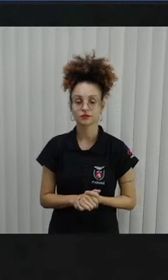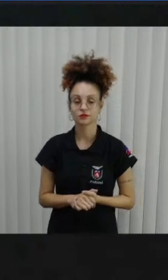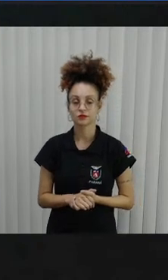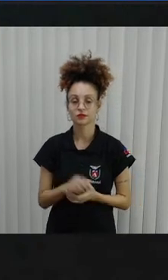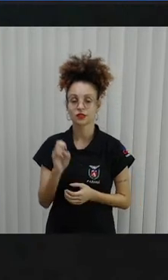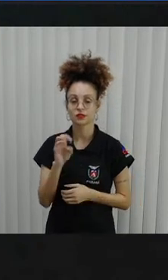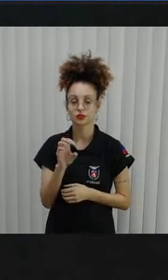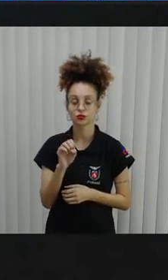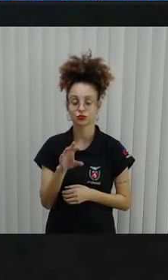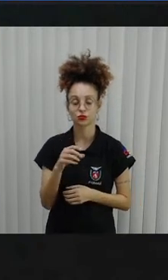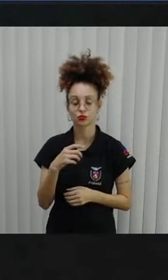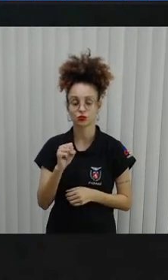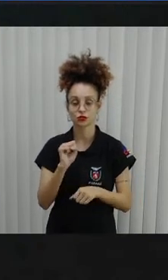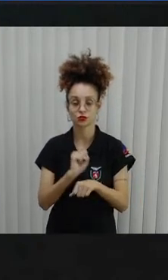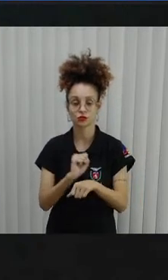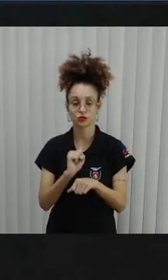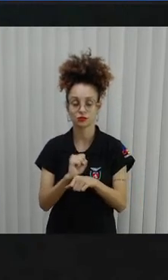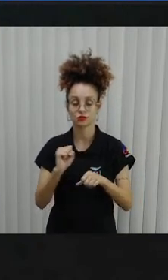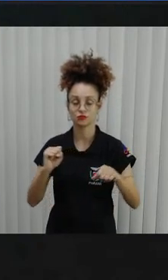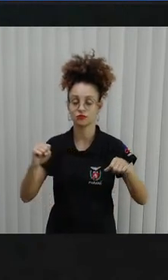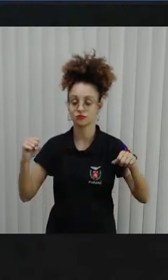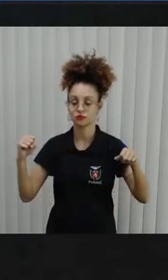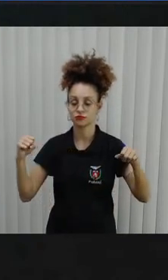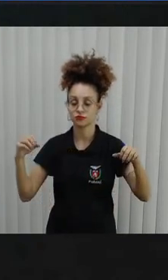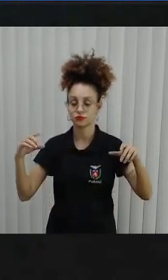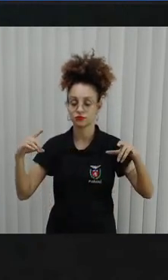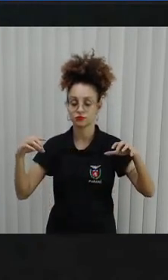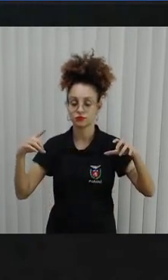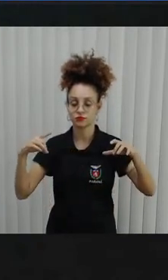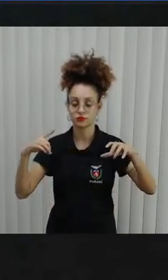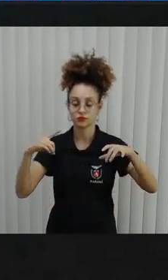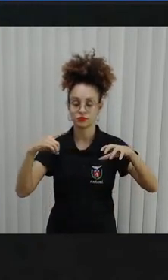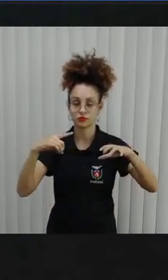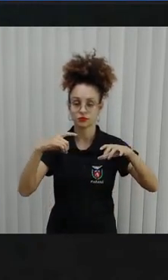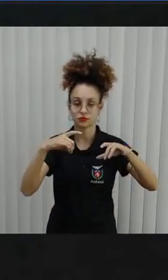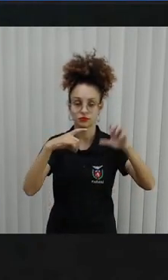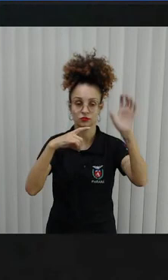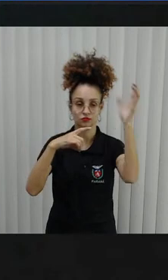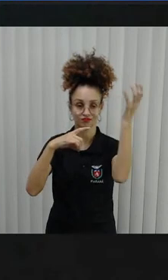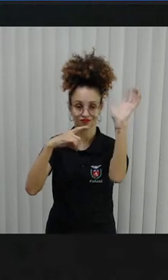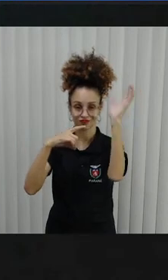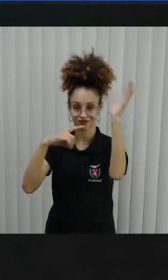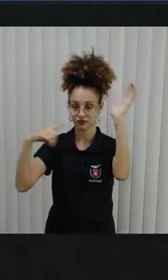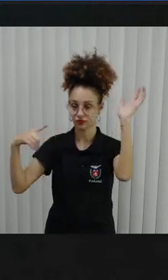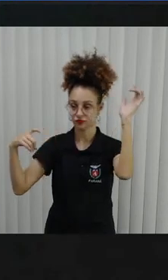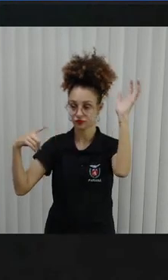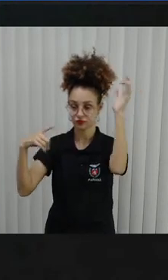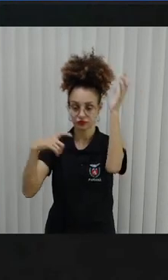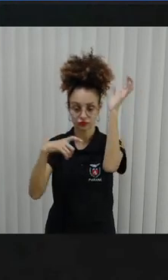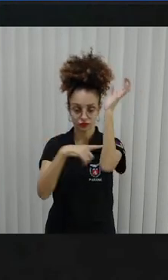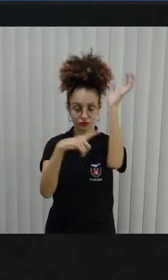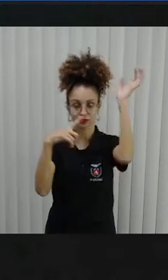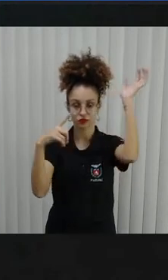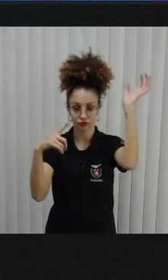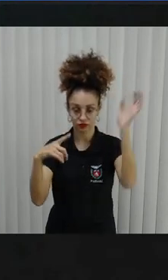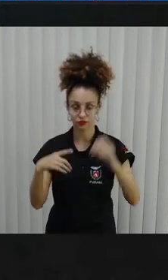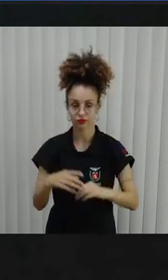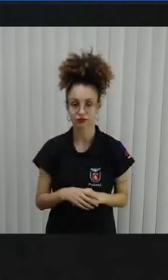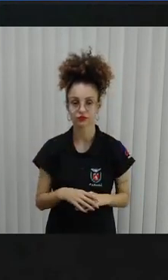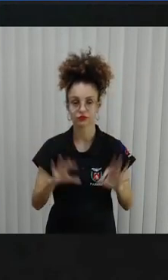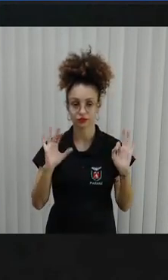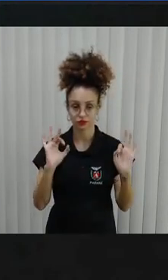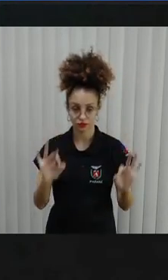sensor tocando em... A gente já usou o tocando no chão, agora a gente quer ver o tocando no cacto,